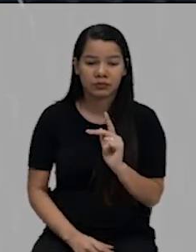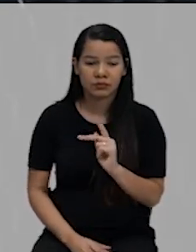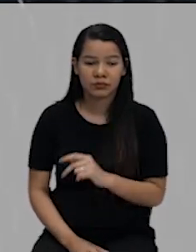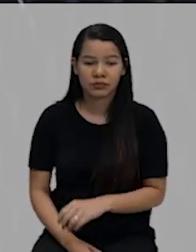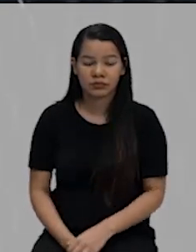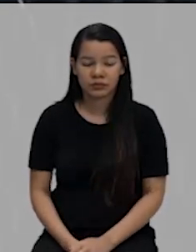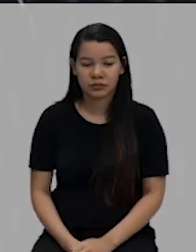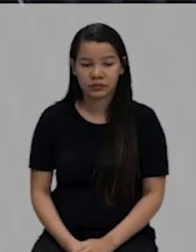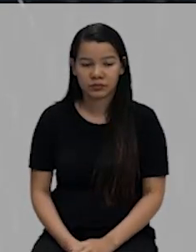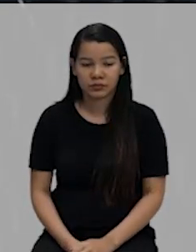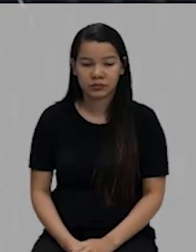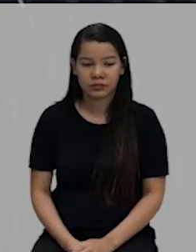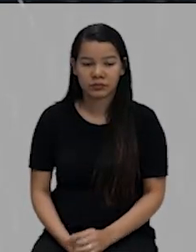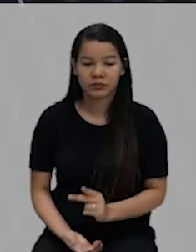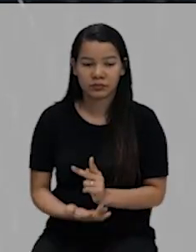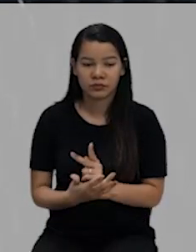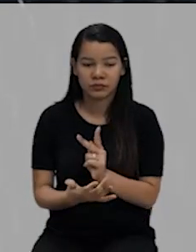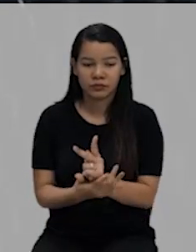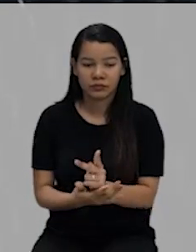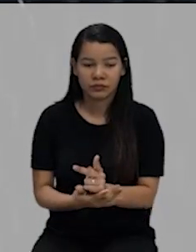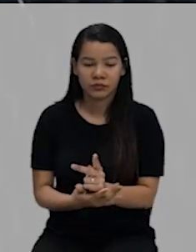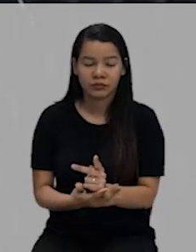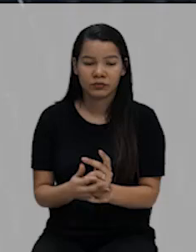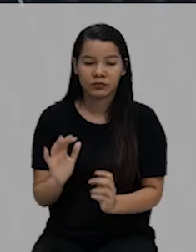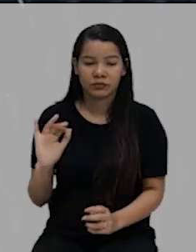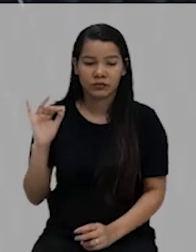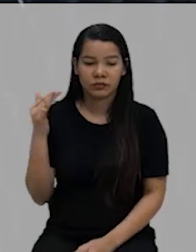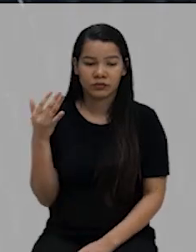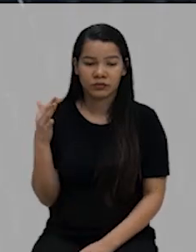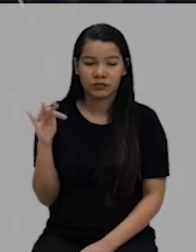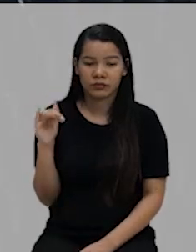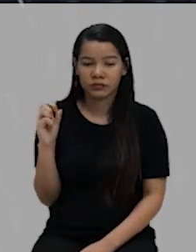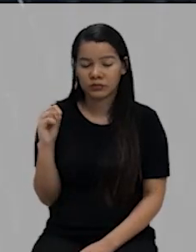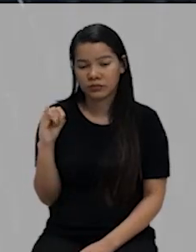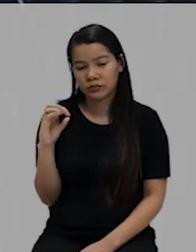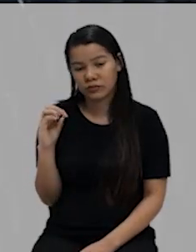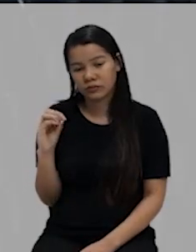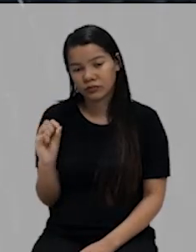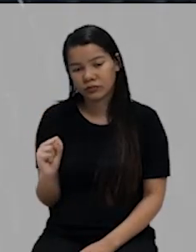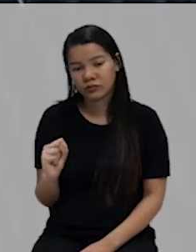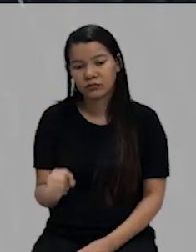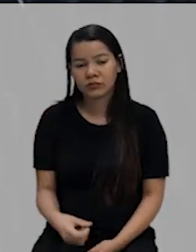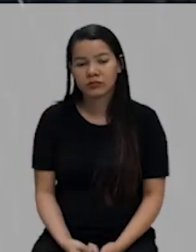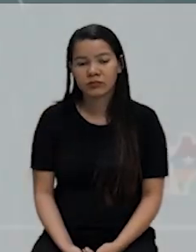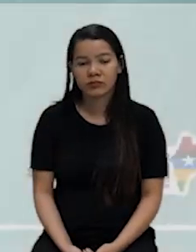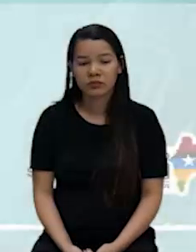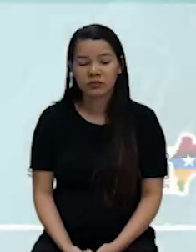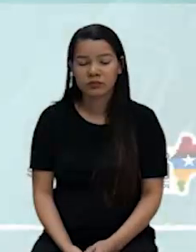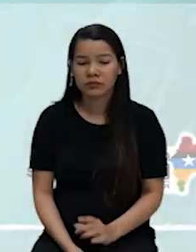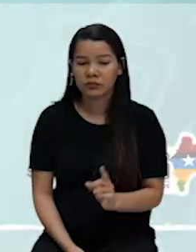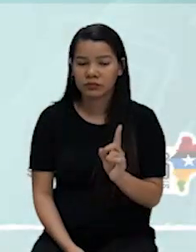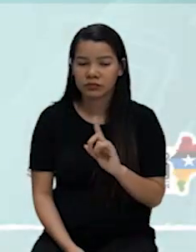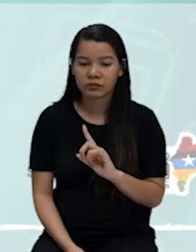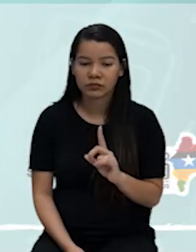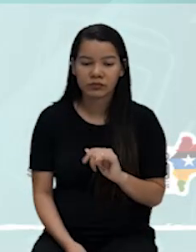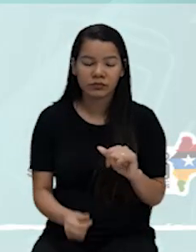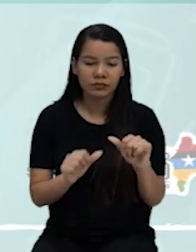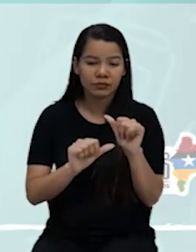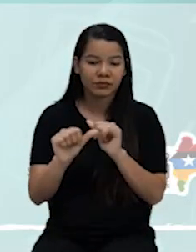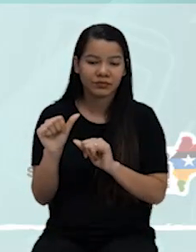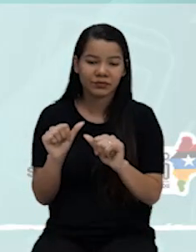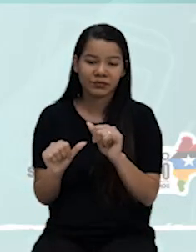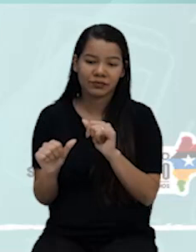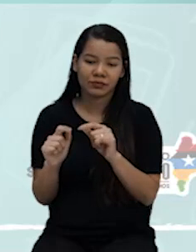certo? Continuando falando de fenômenos físicos. Fenômenos físicos não alteram